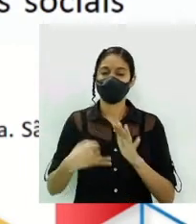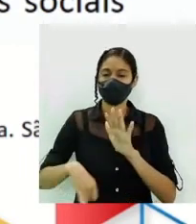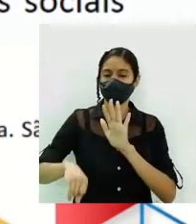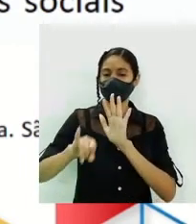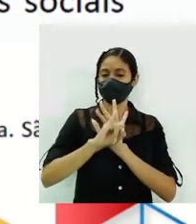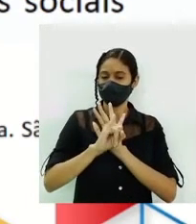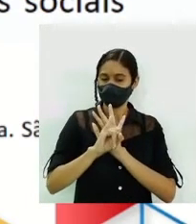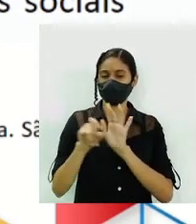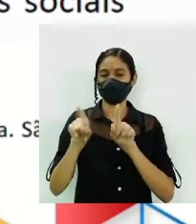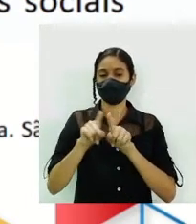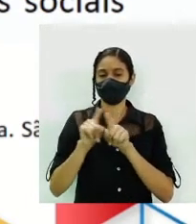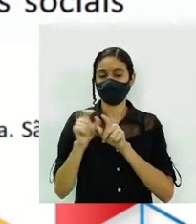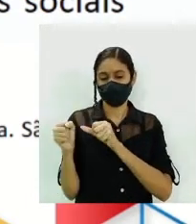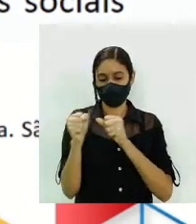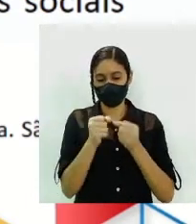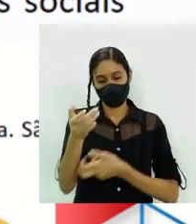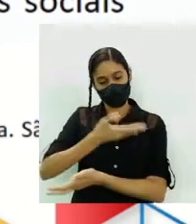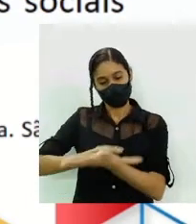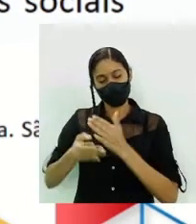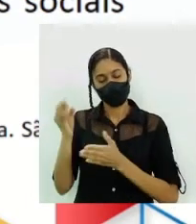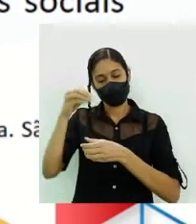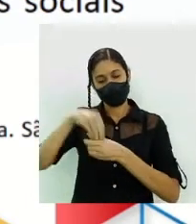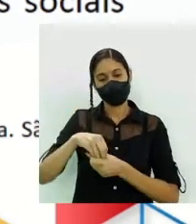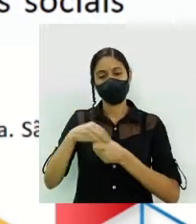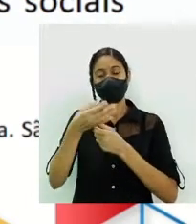identidades e relações de poder no discurso,